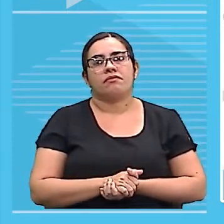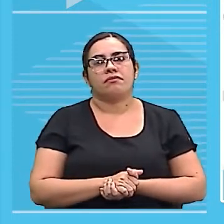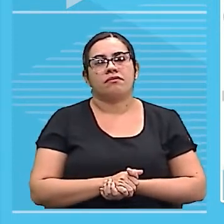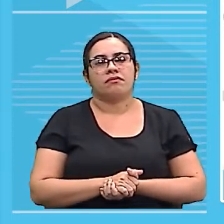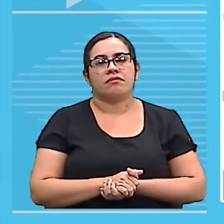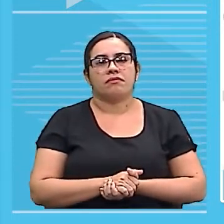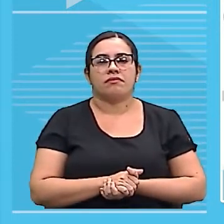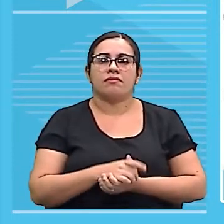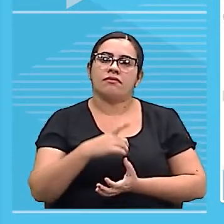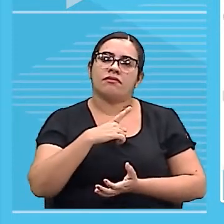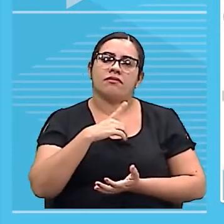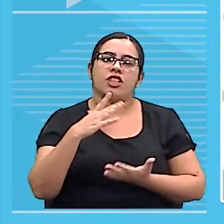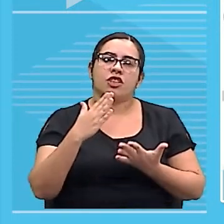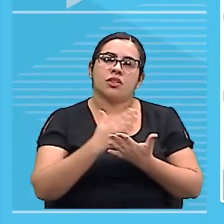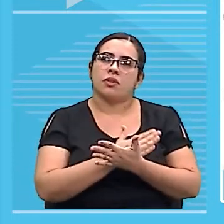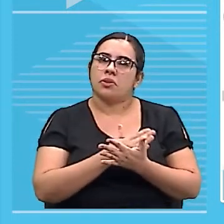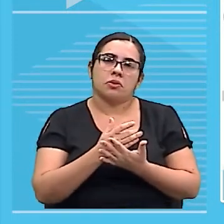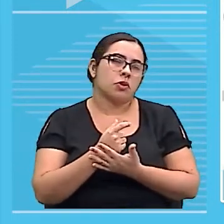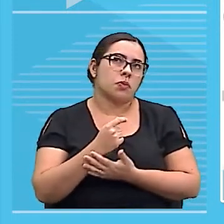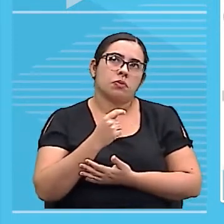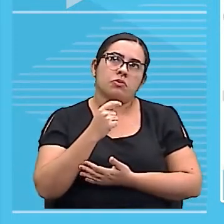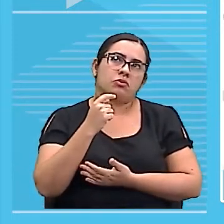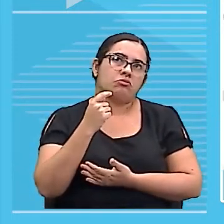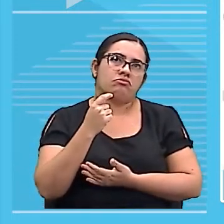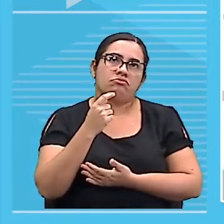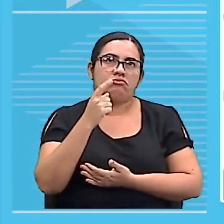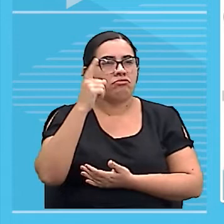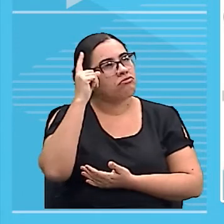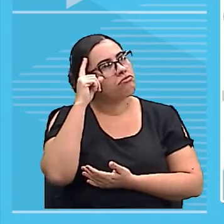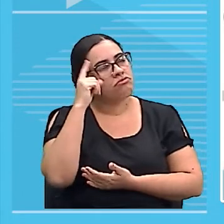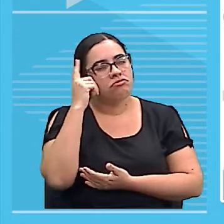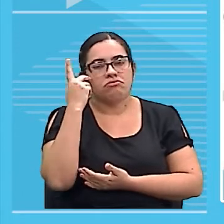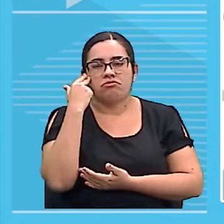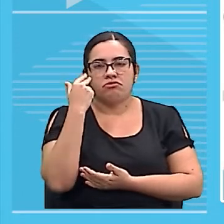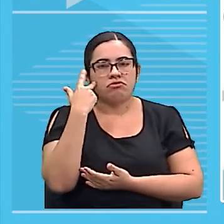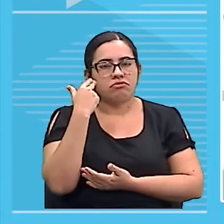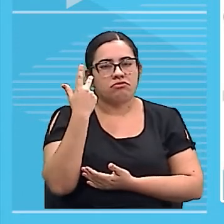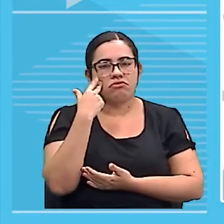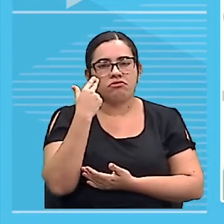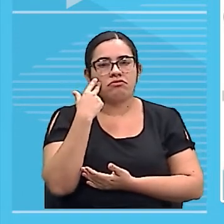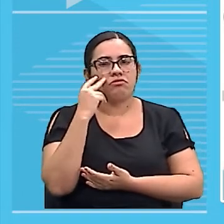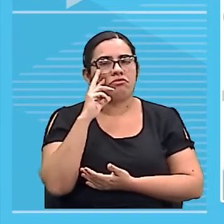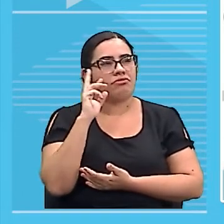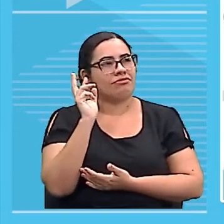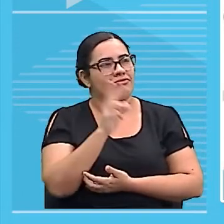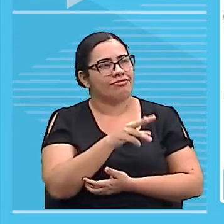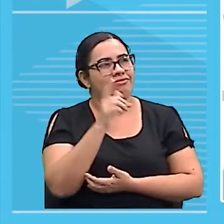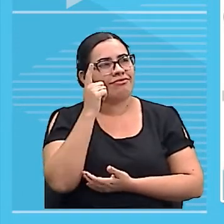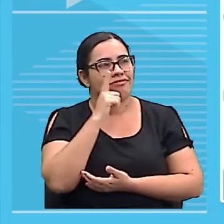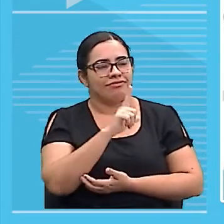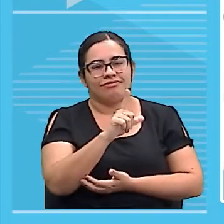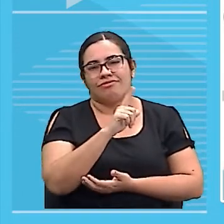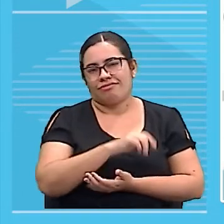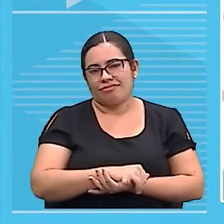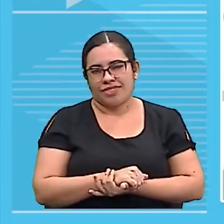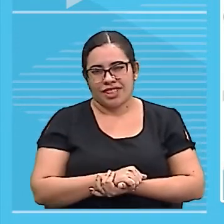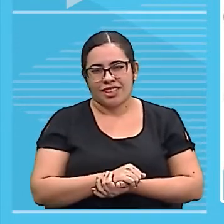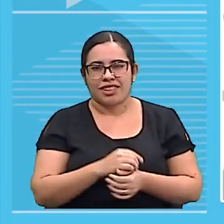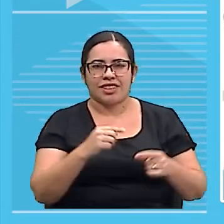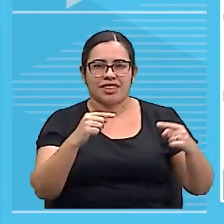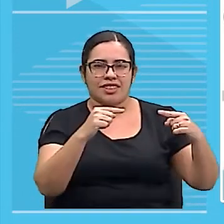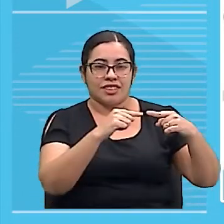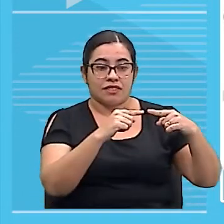existem casos no nosso dia-a-dia o que a gente tem essa situação e de